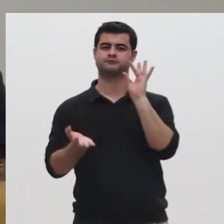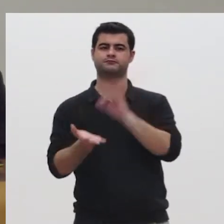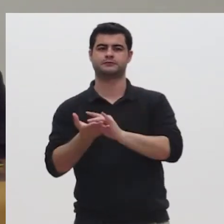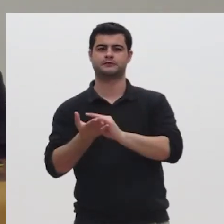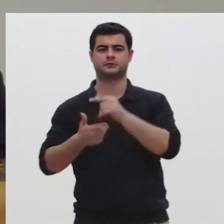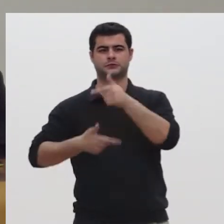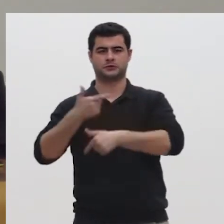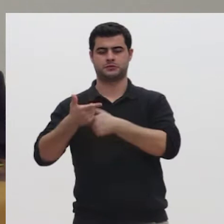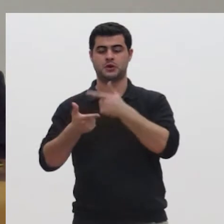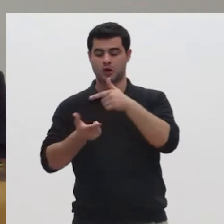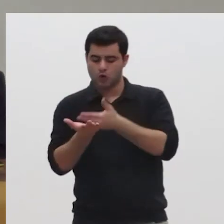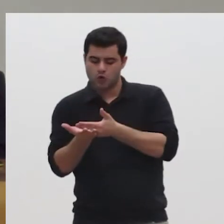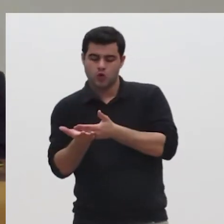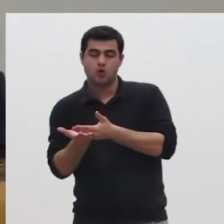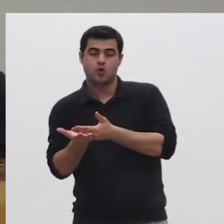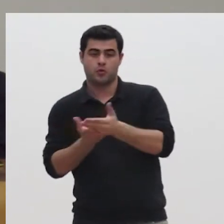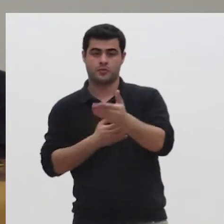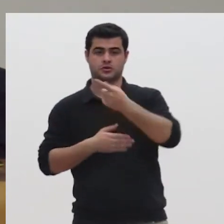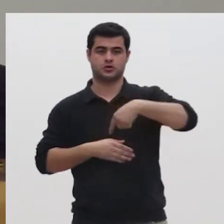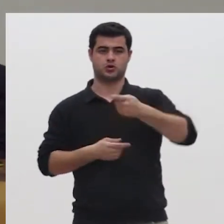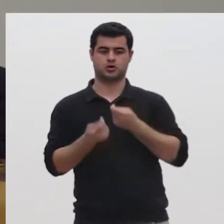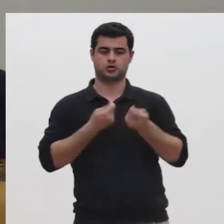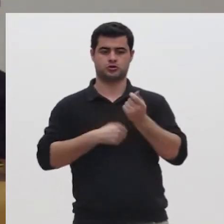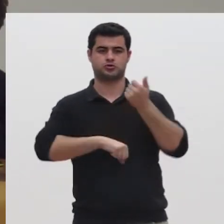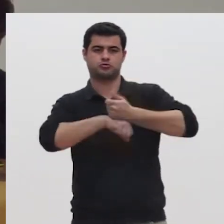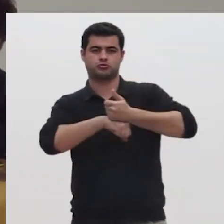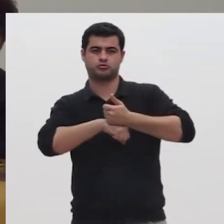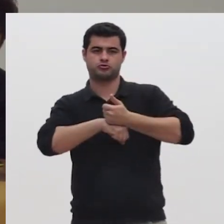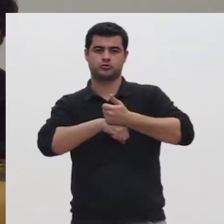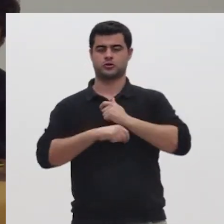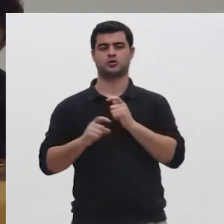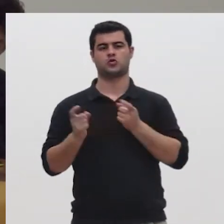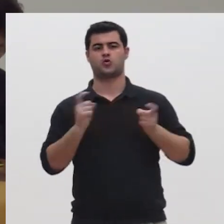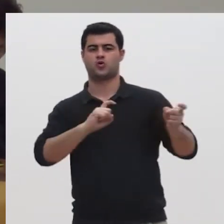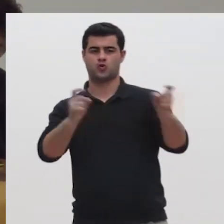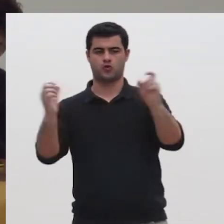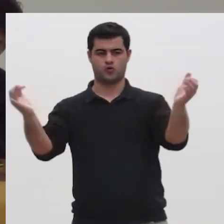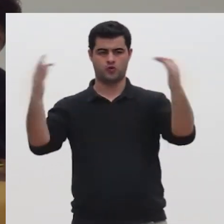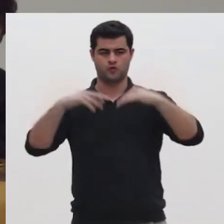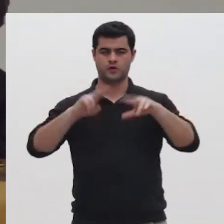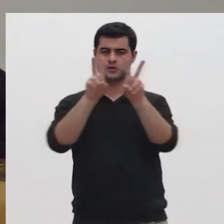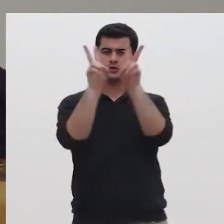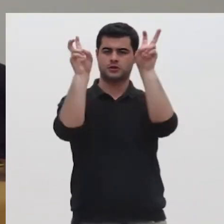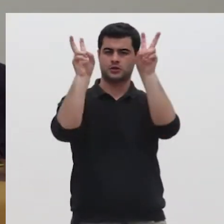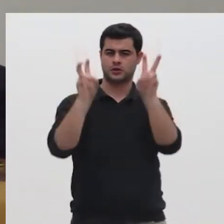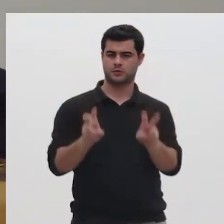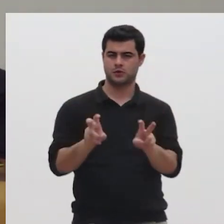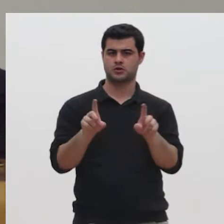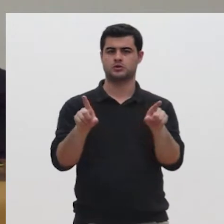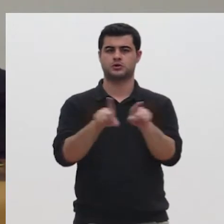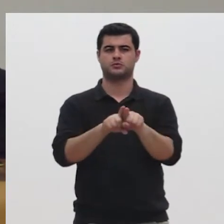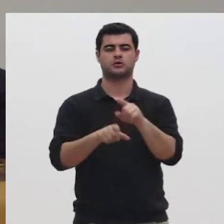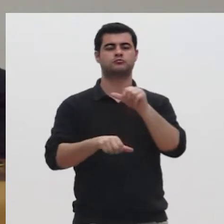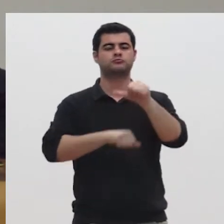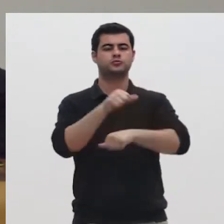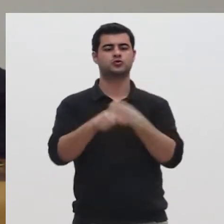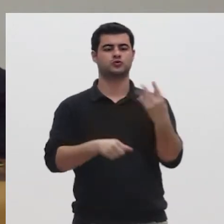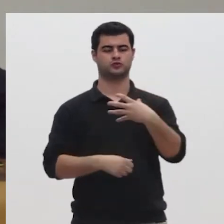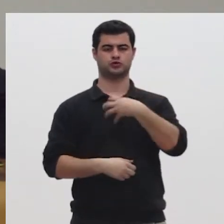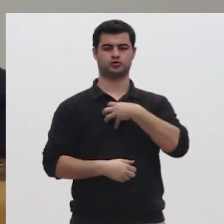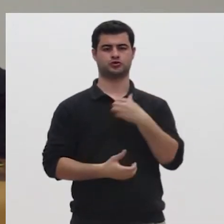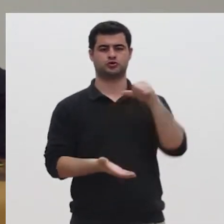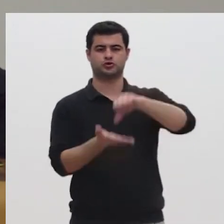queremos iniciar a nossa gestão com um processo de conferências temáticas para rediscutir o projeto institucional da universidade